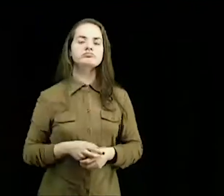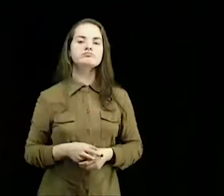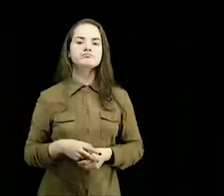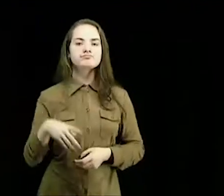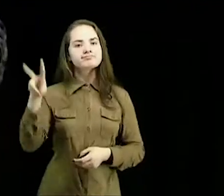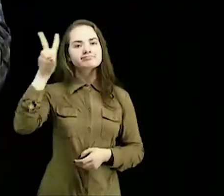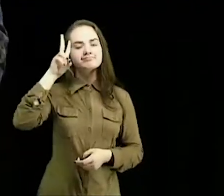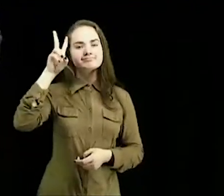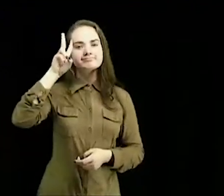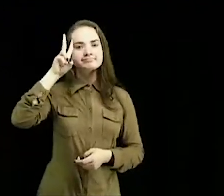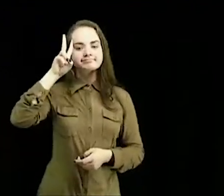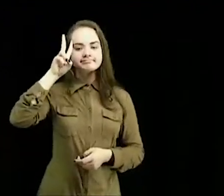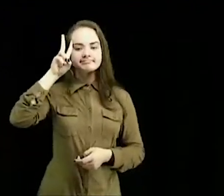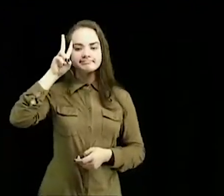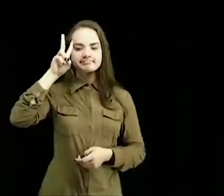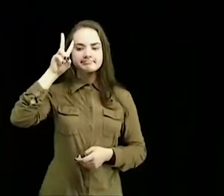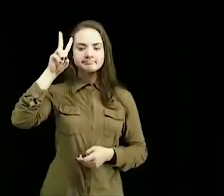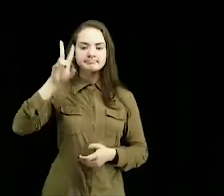Segunda, aí,